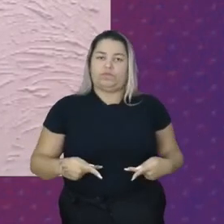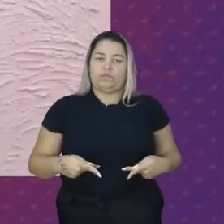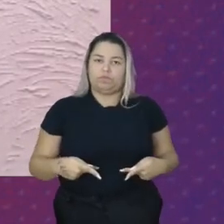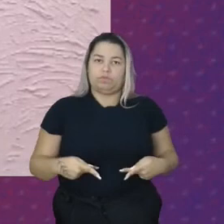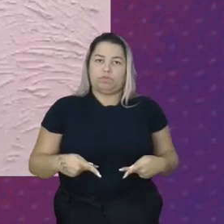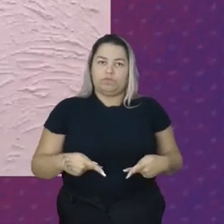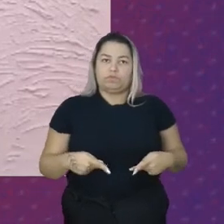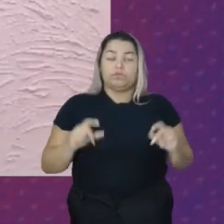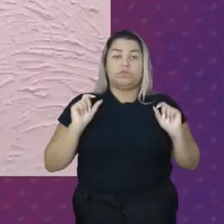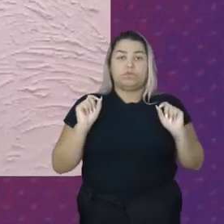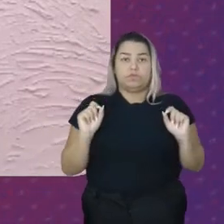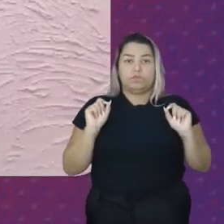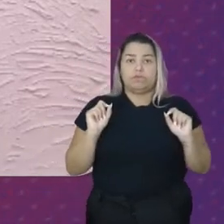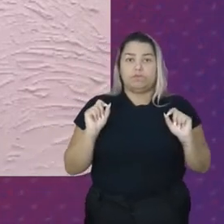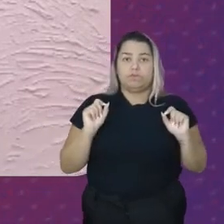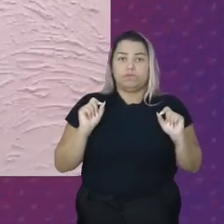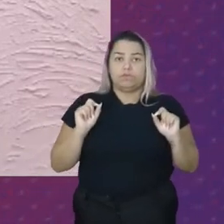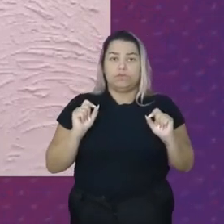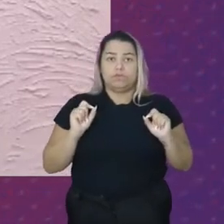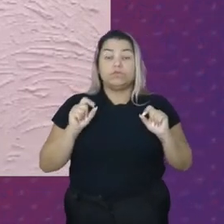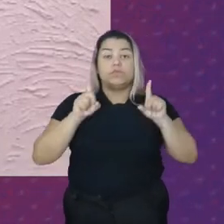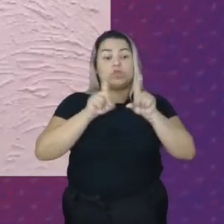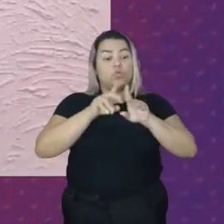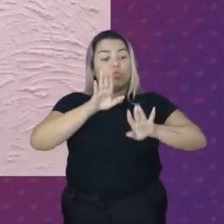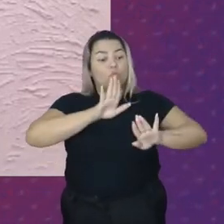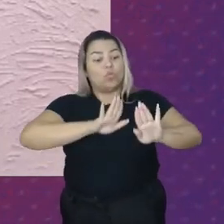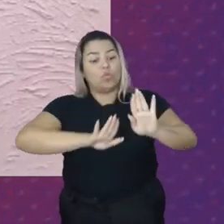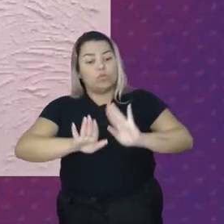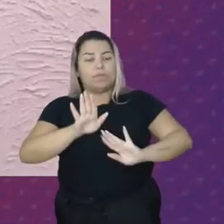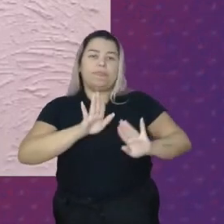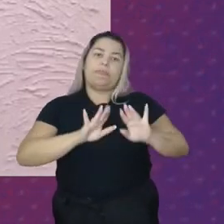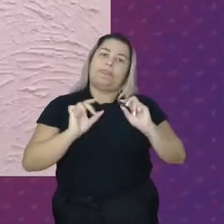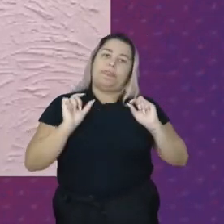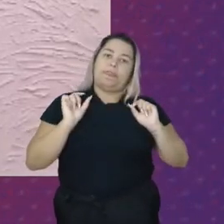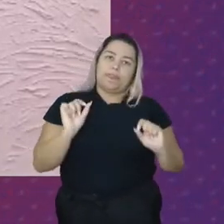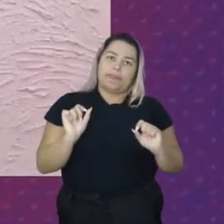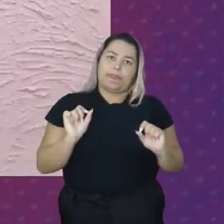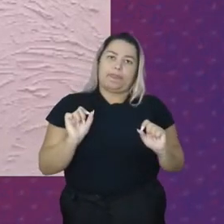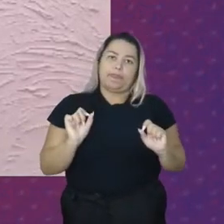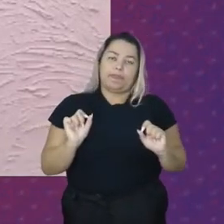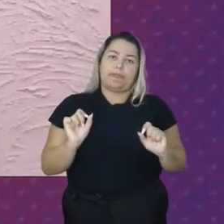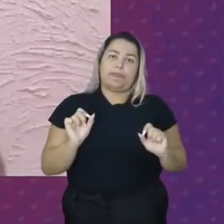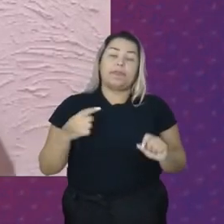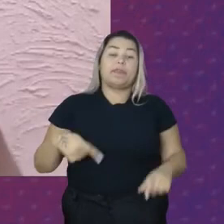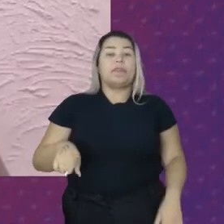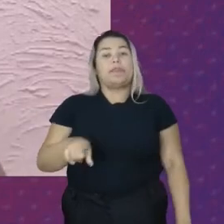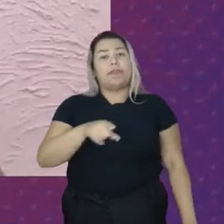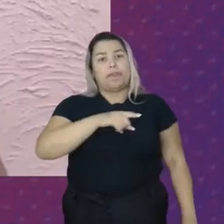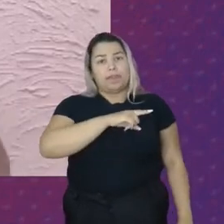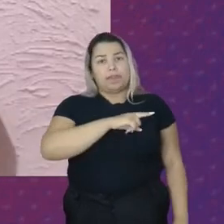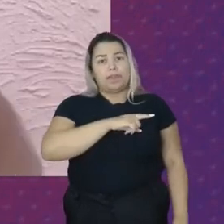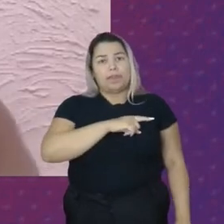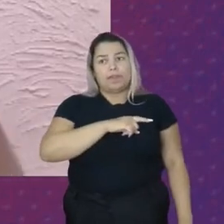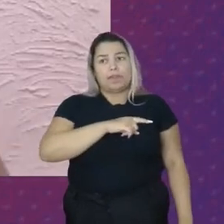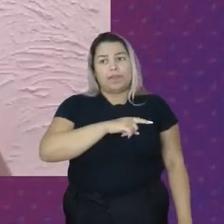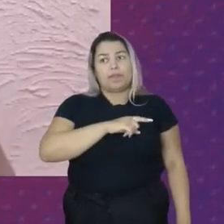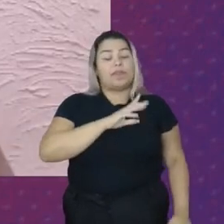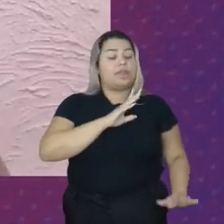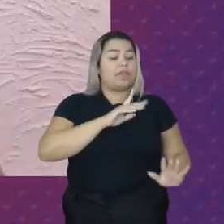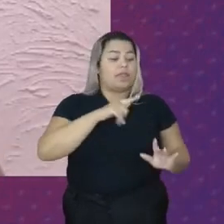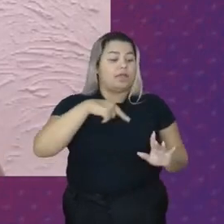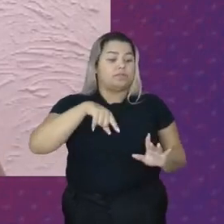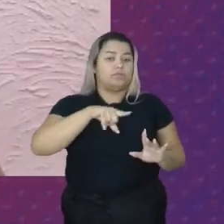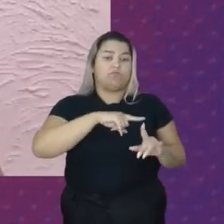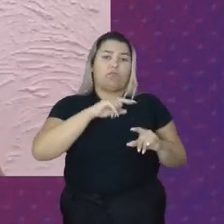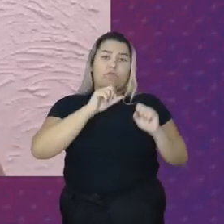parte que você cuida, né? A gente, como Federação Primeira, a gente